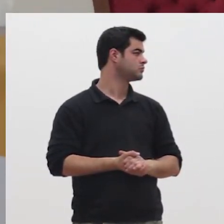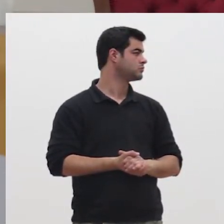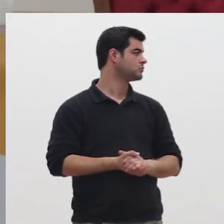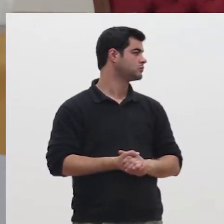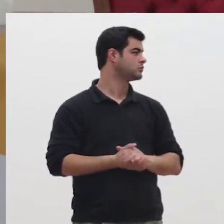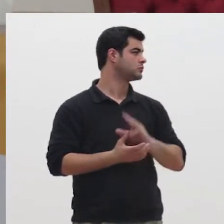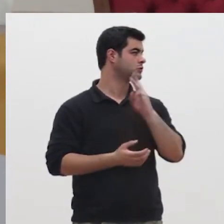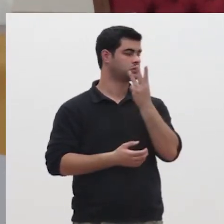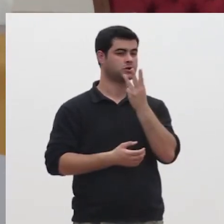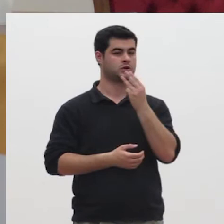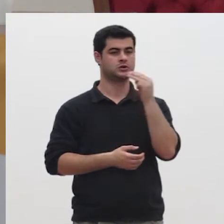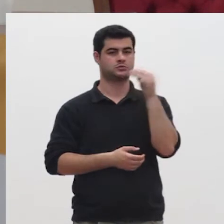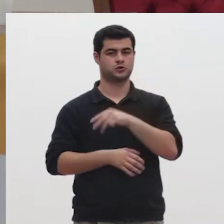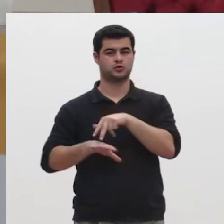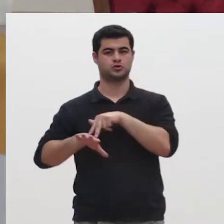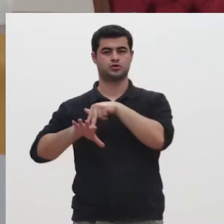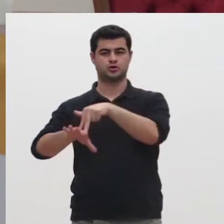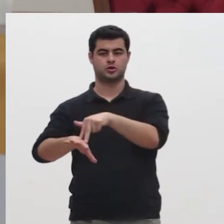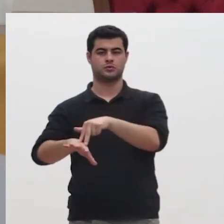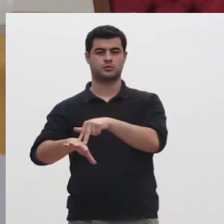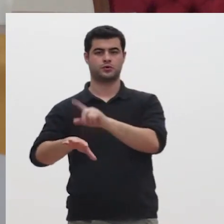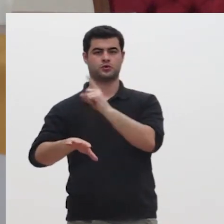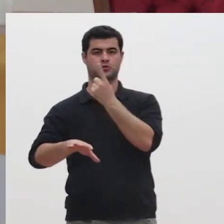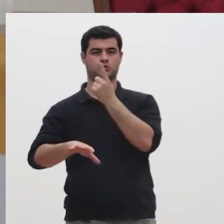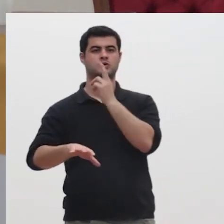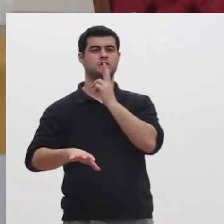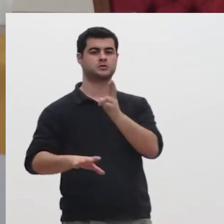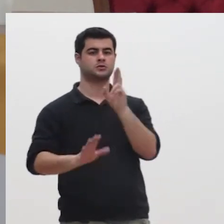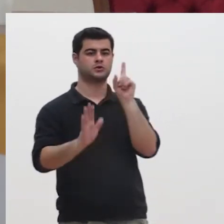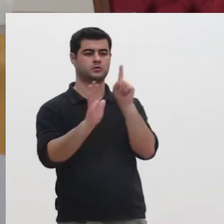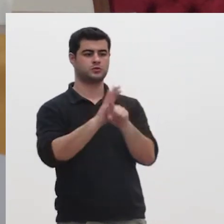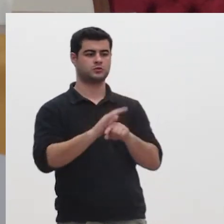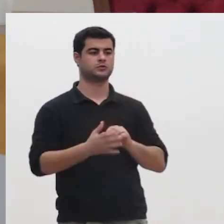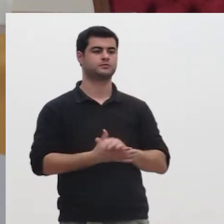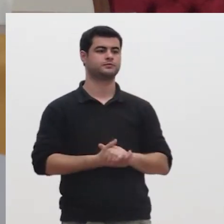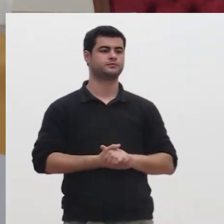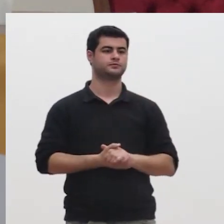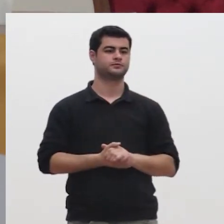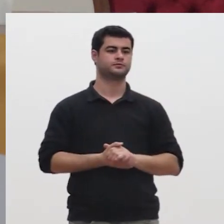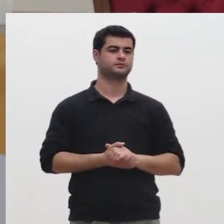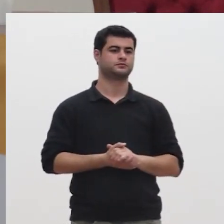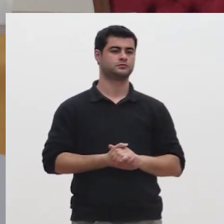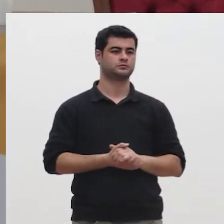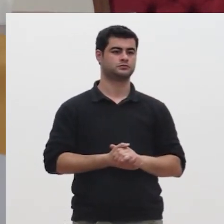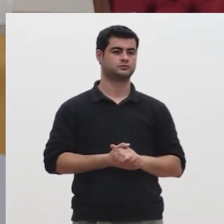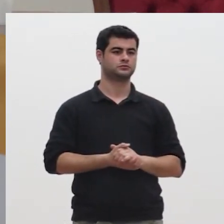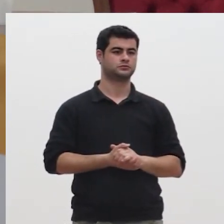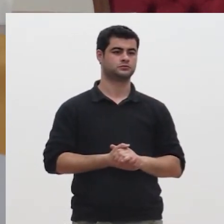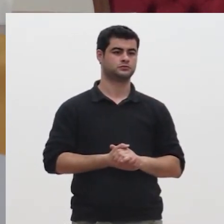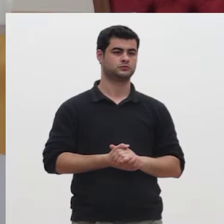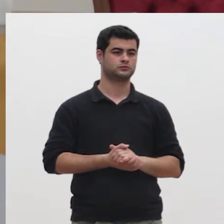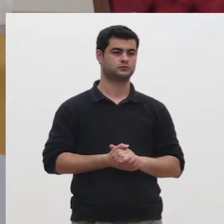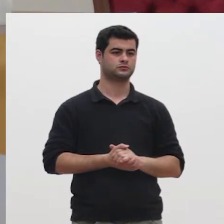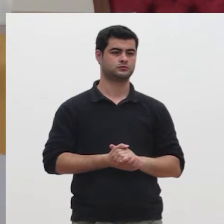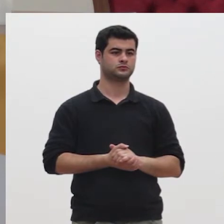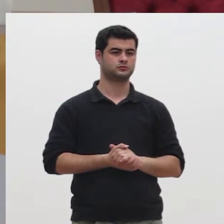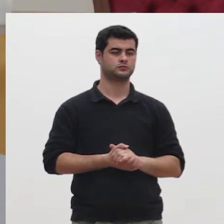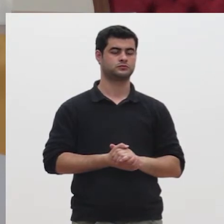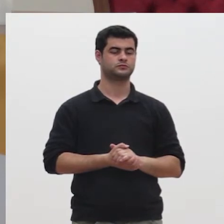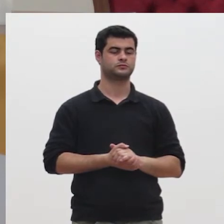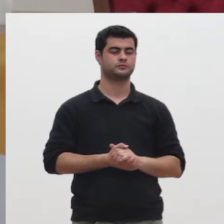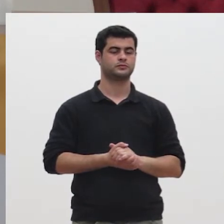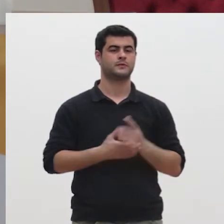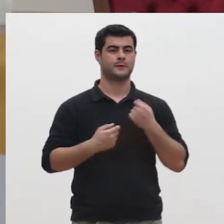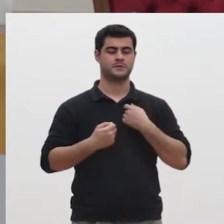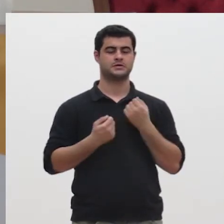Três minutos para a chapa 1 responder a pergunta. Ok. Primeiro, acho que vamos corrigir